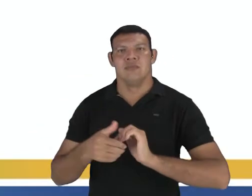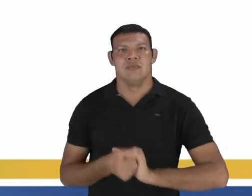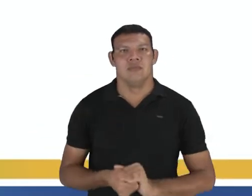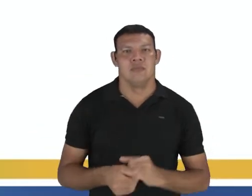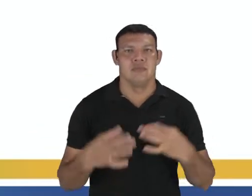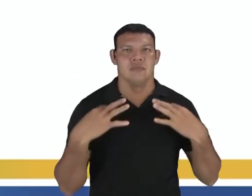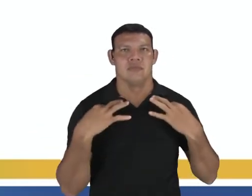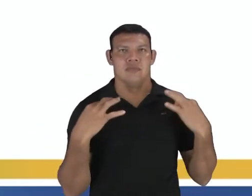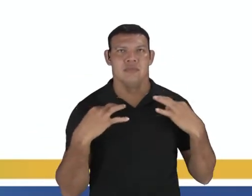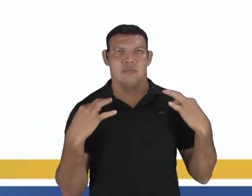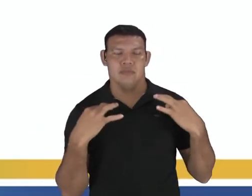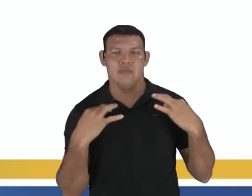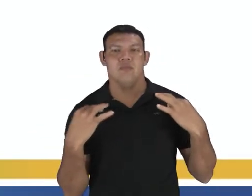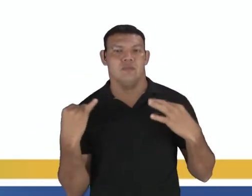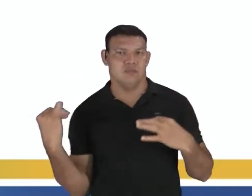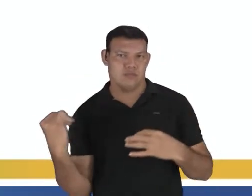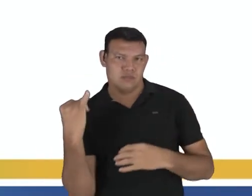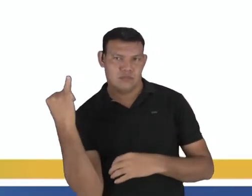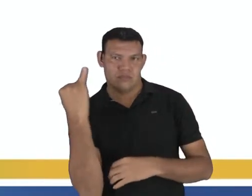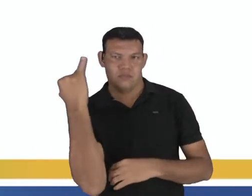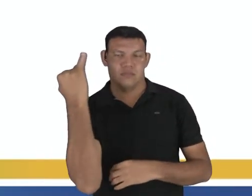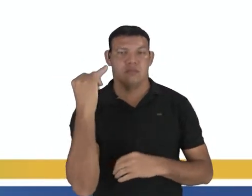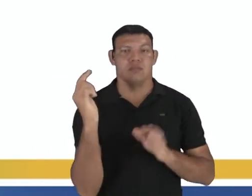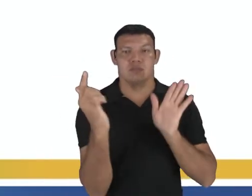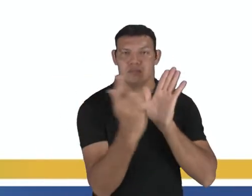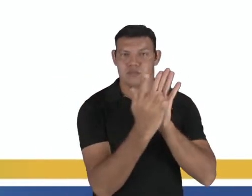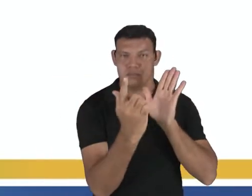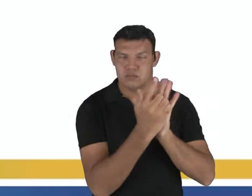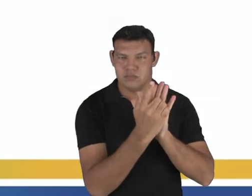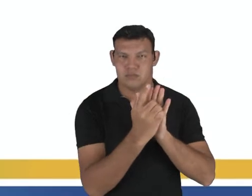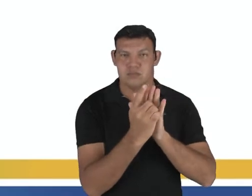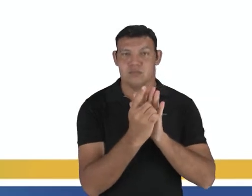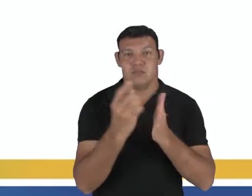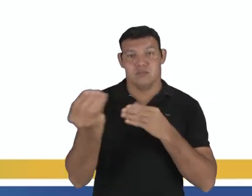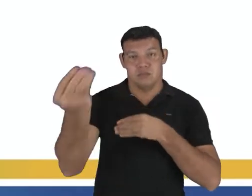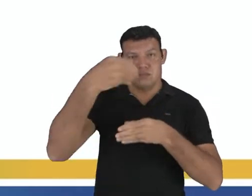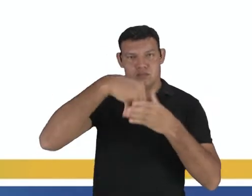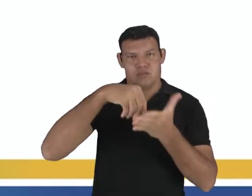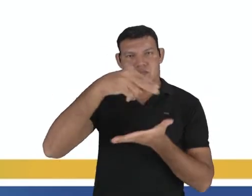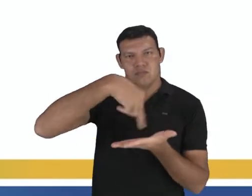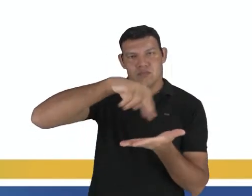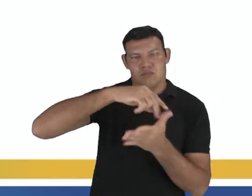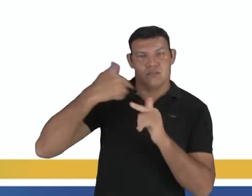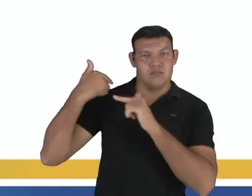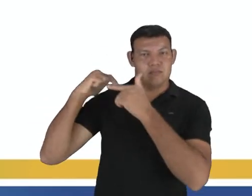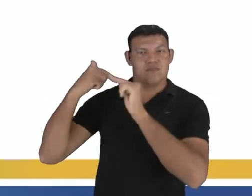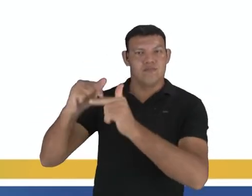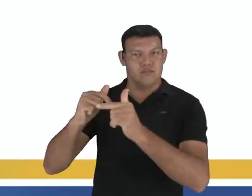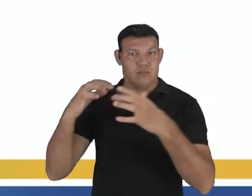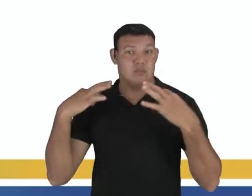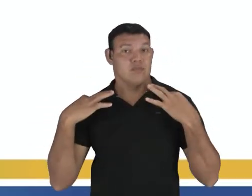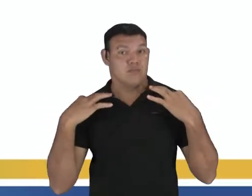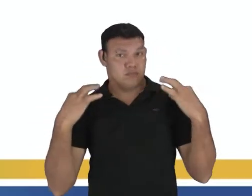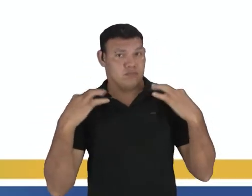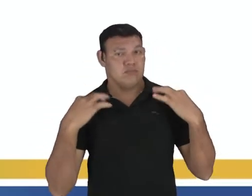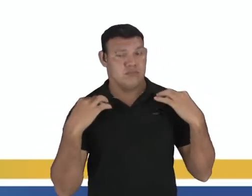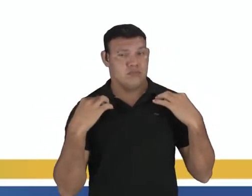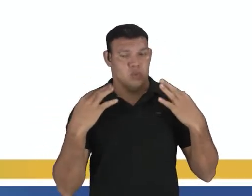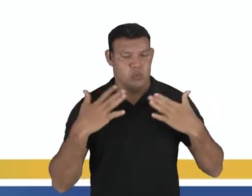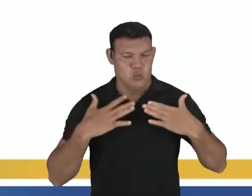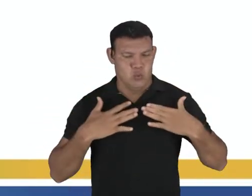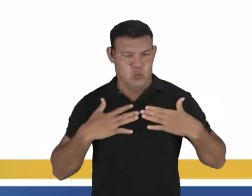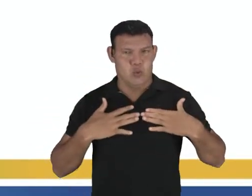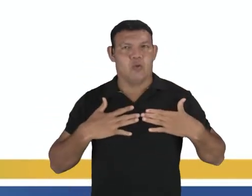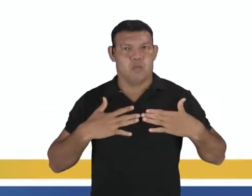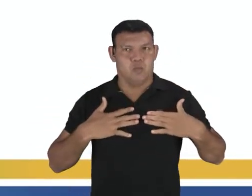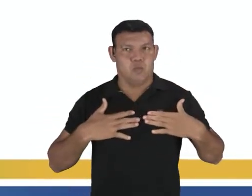O vestuário ocupa um papel fundamental na dança clássica. Os bailarinos usam roupa aderente